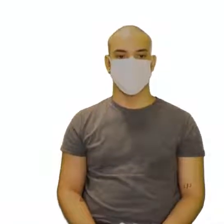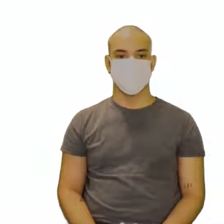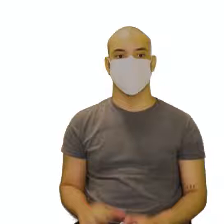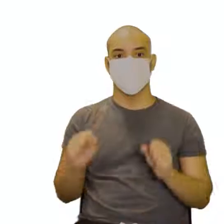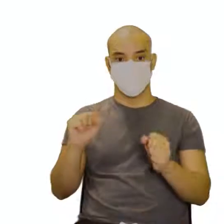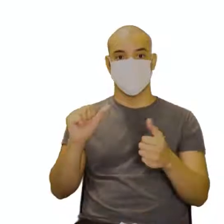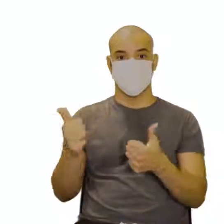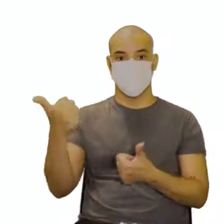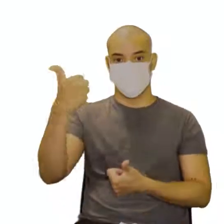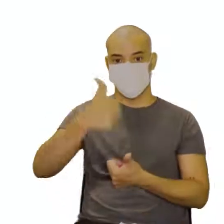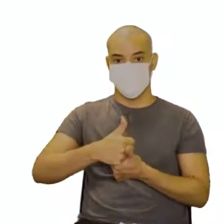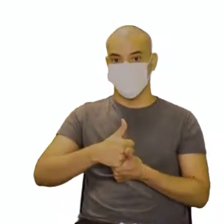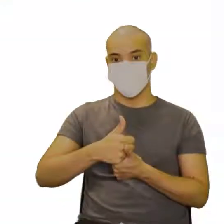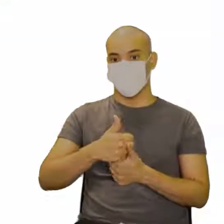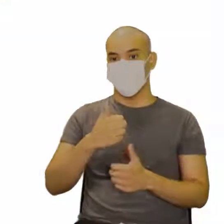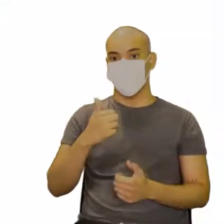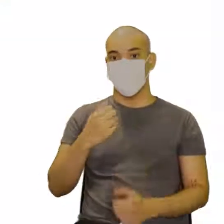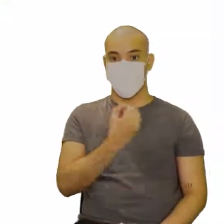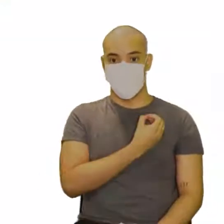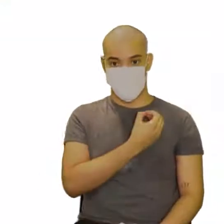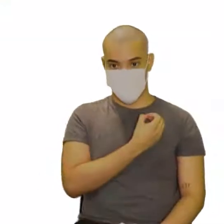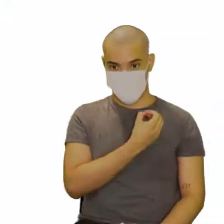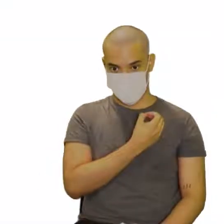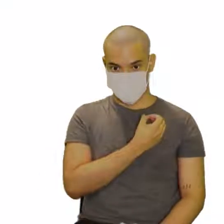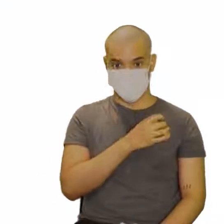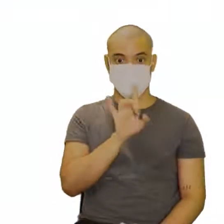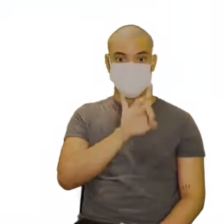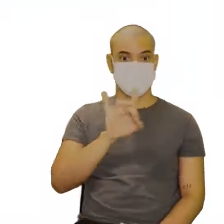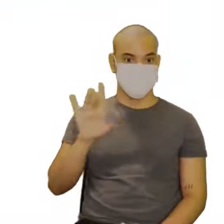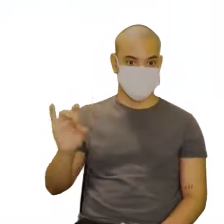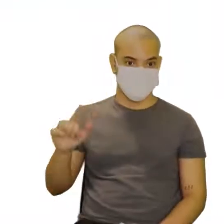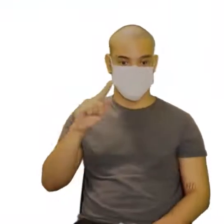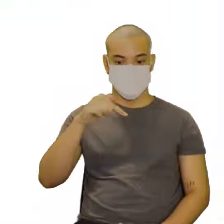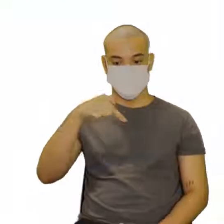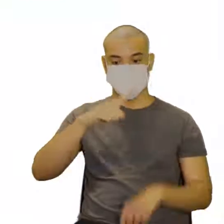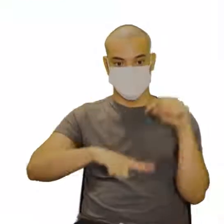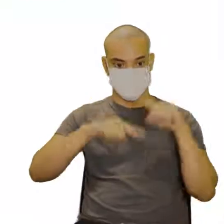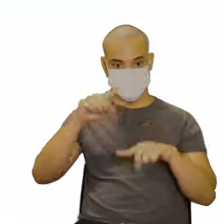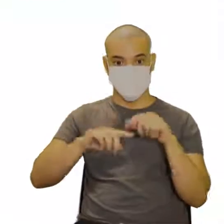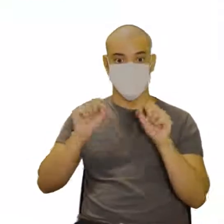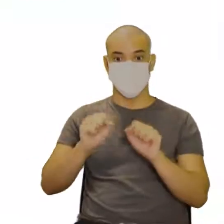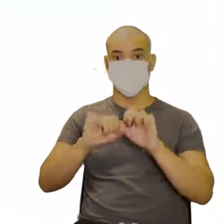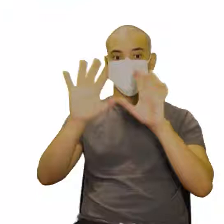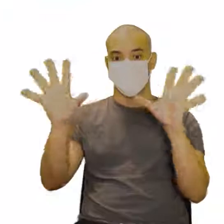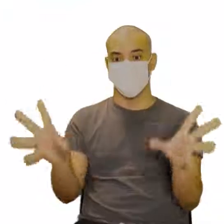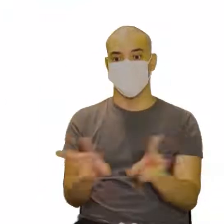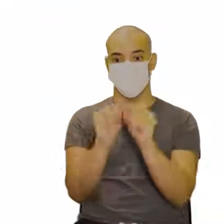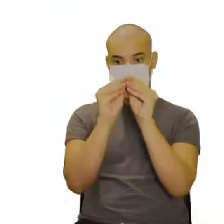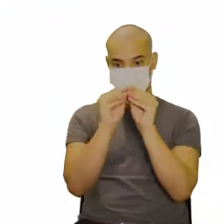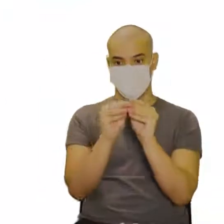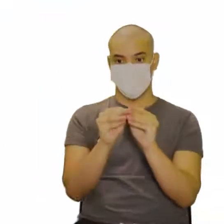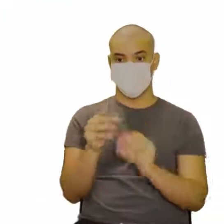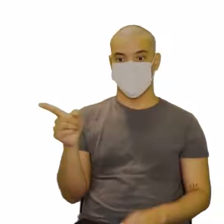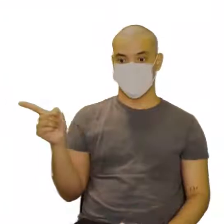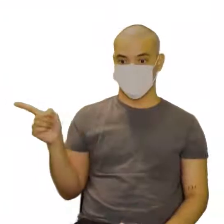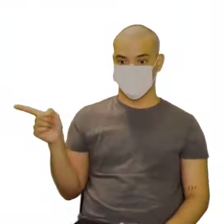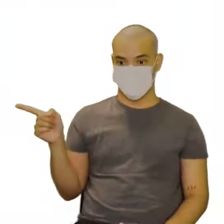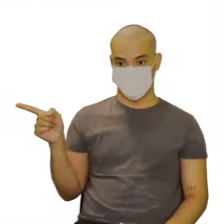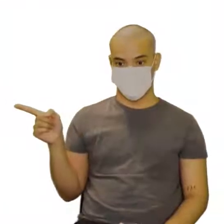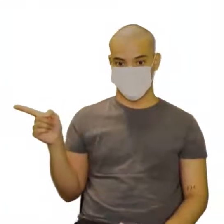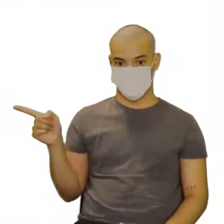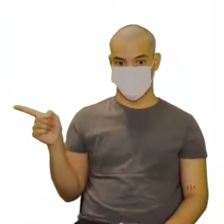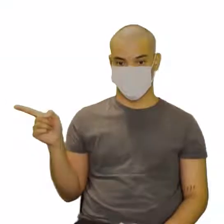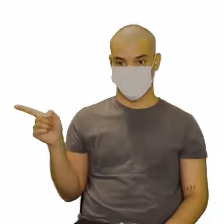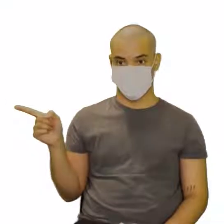só substituir o valor das cargas aqui, ó, e eu posso simplificar isso aqui, ok? Simplificando